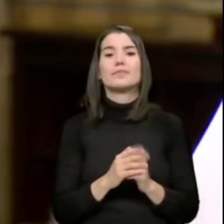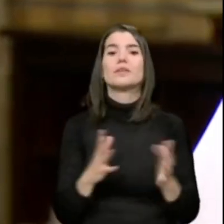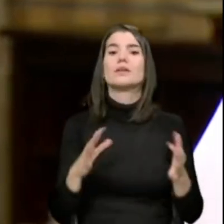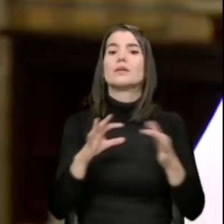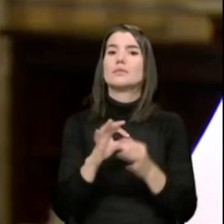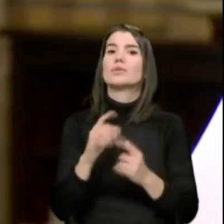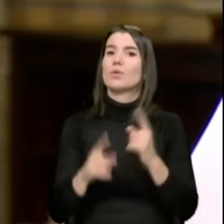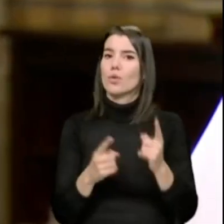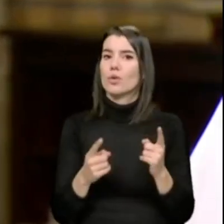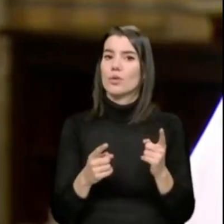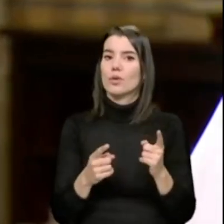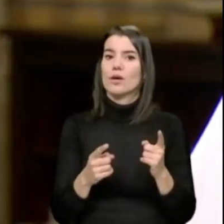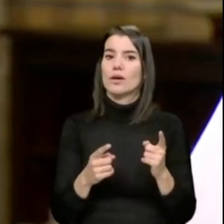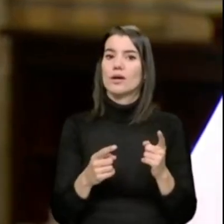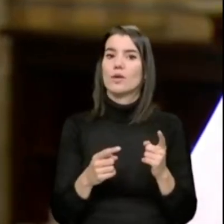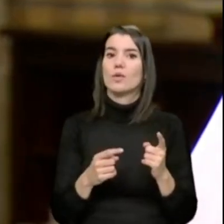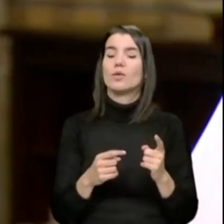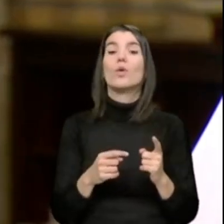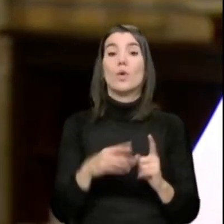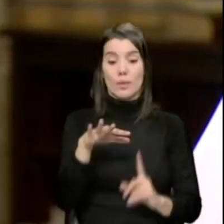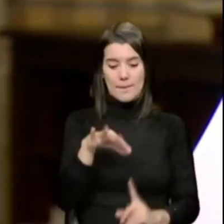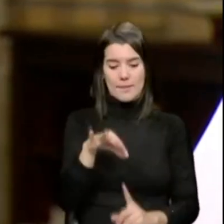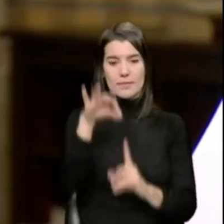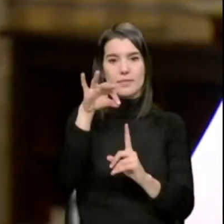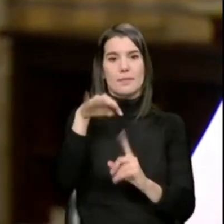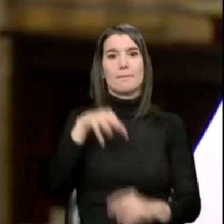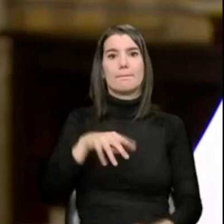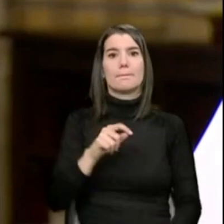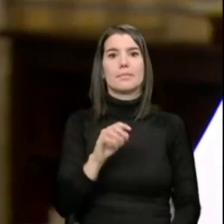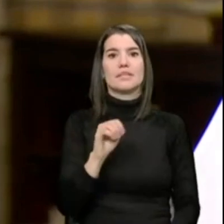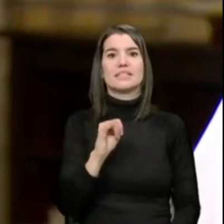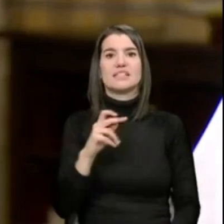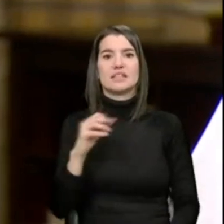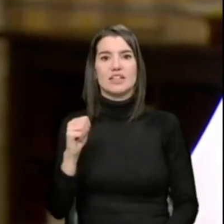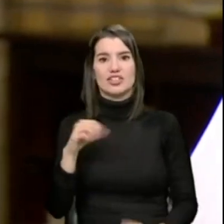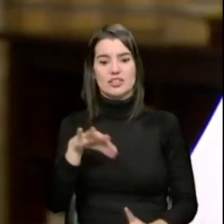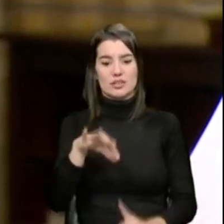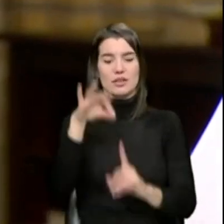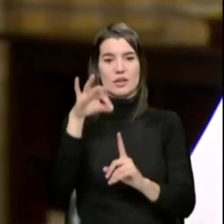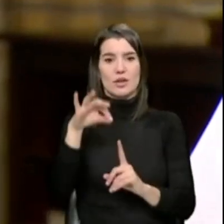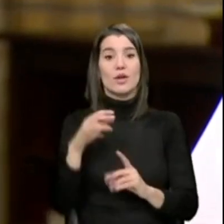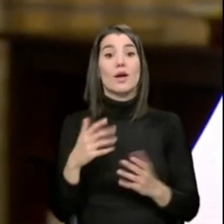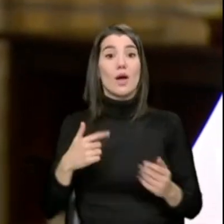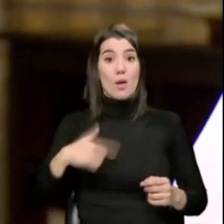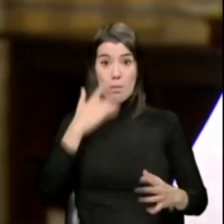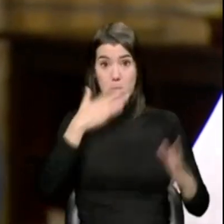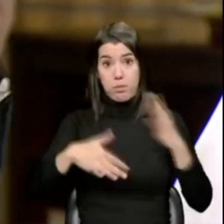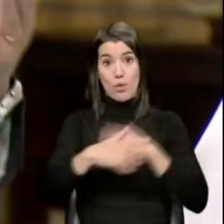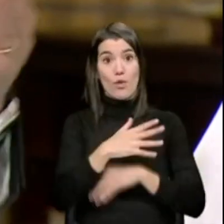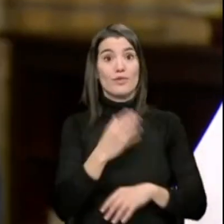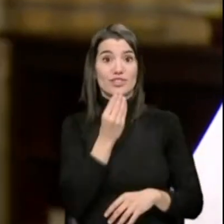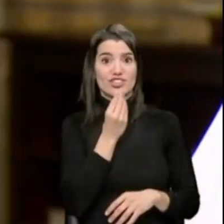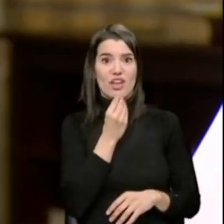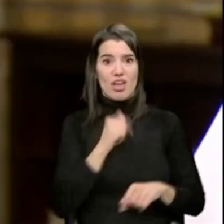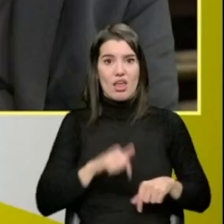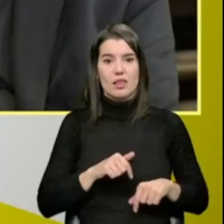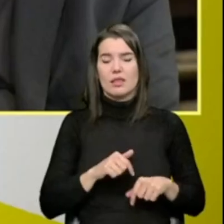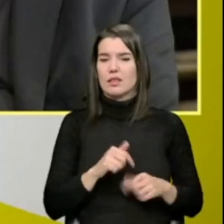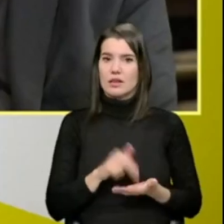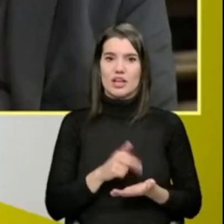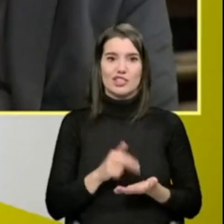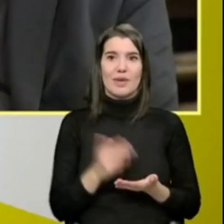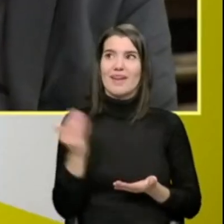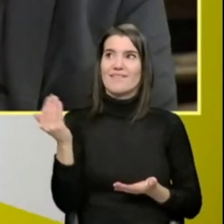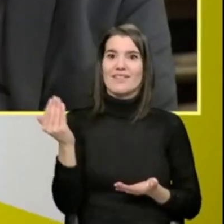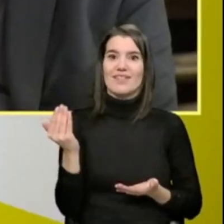quê? Com o Messias. O povo de Israel, o povo judeu, continua a aguardar a vinda do Messias. E para nós